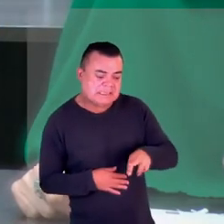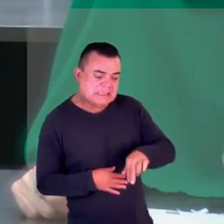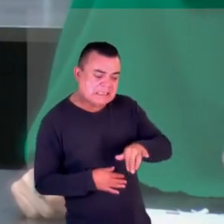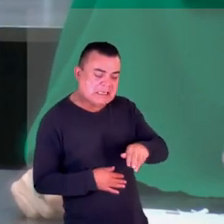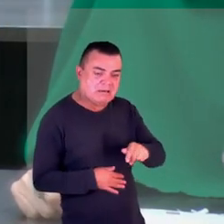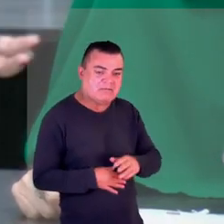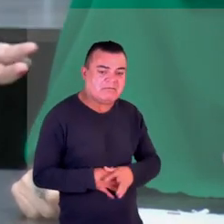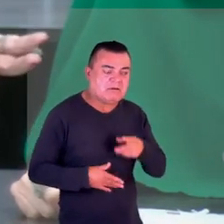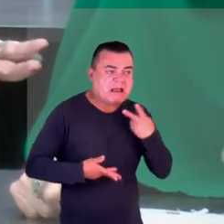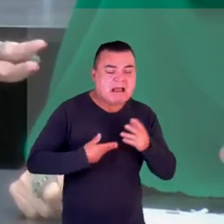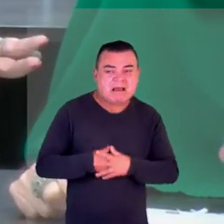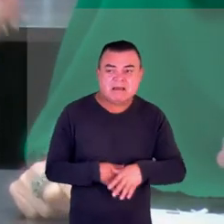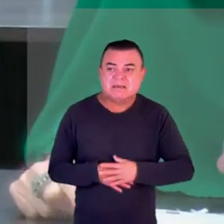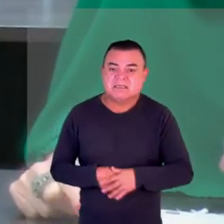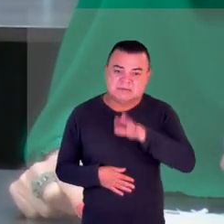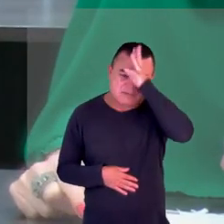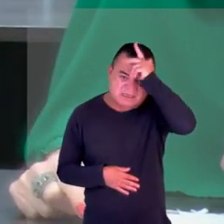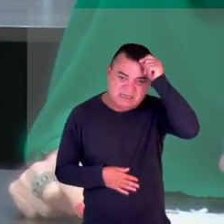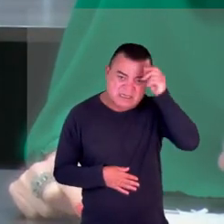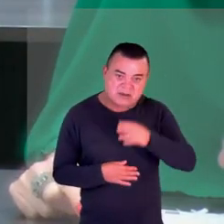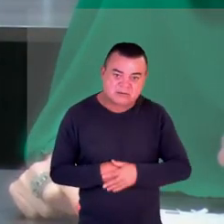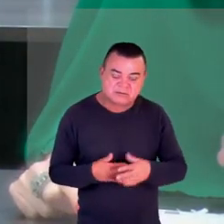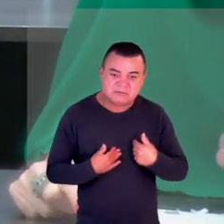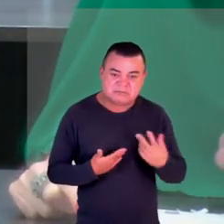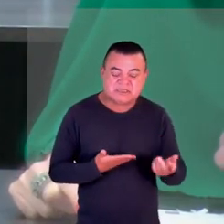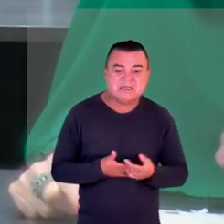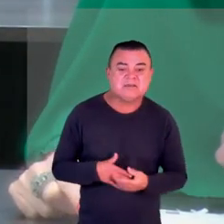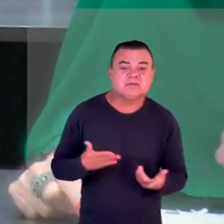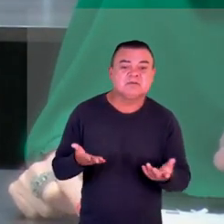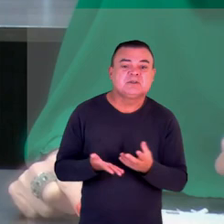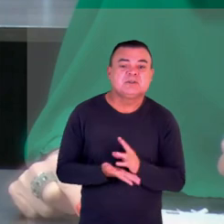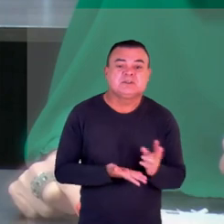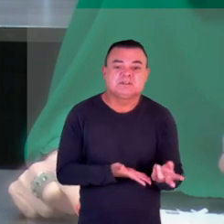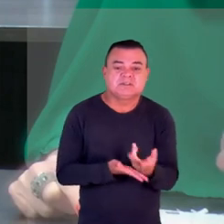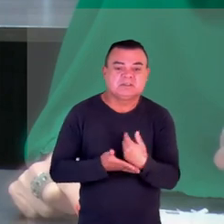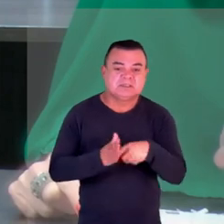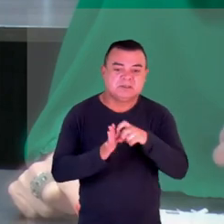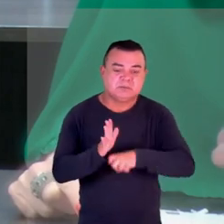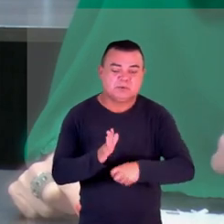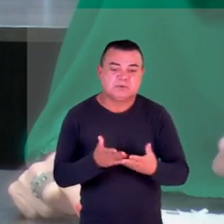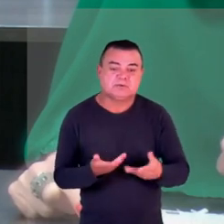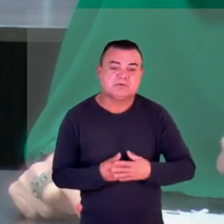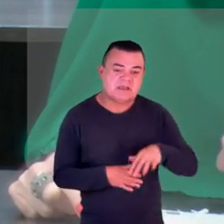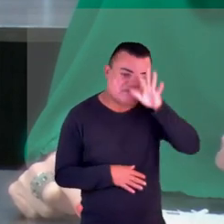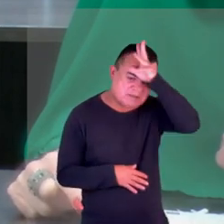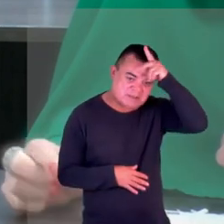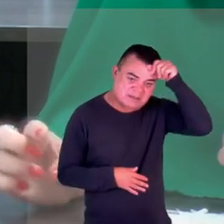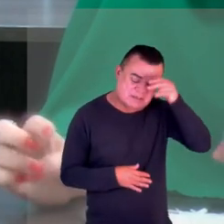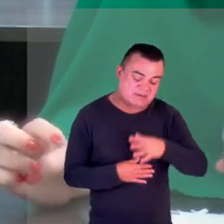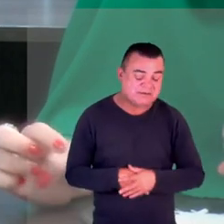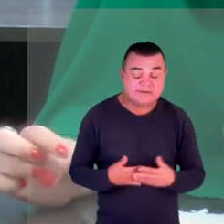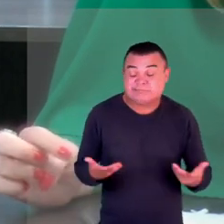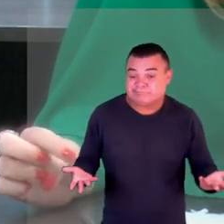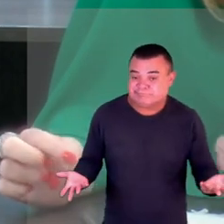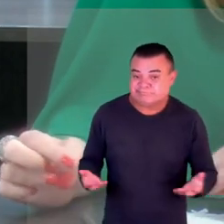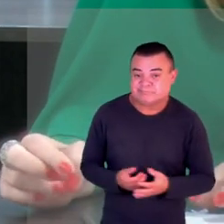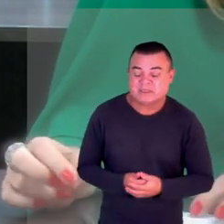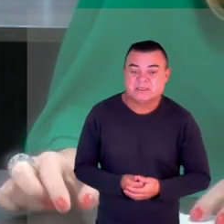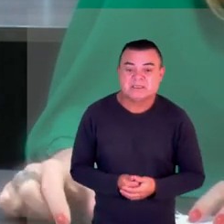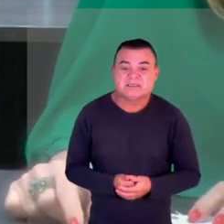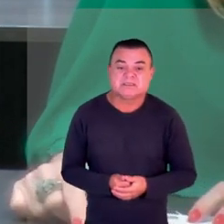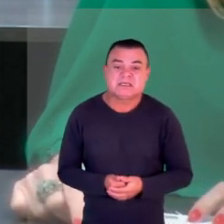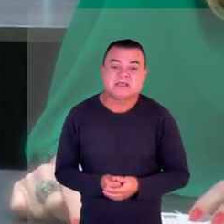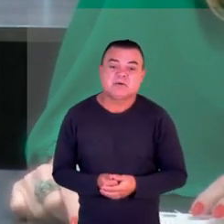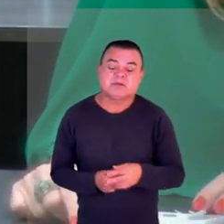tributa o refrigerante eu digo logo o refrigerante lembrei do ASB né que eh falando né que o